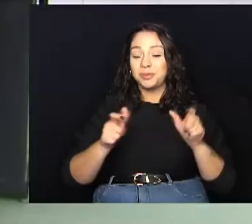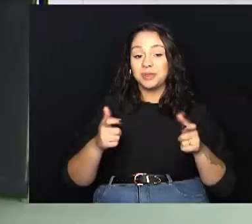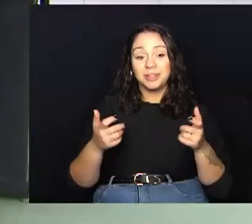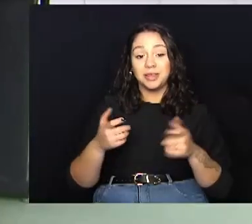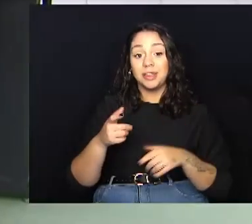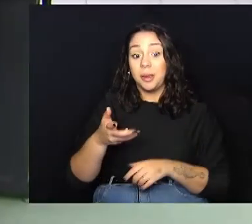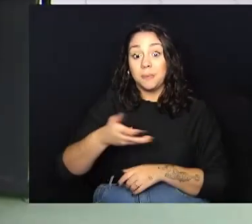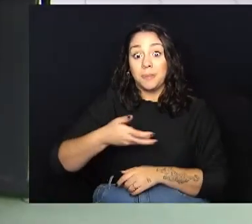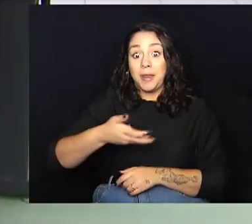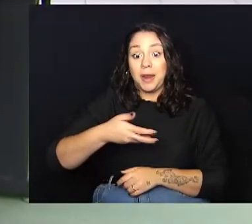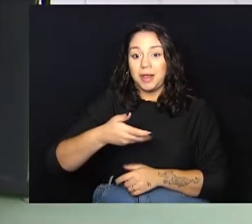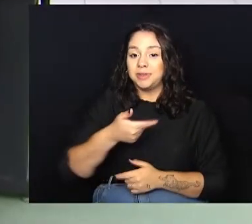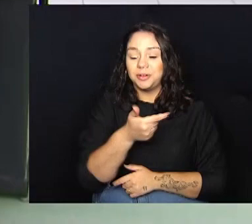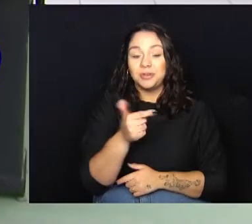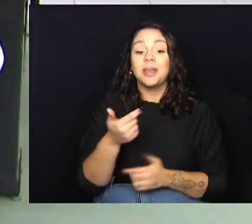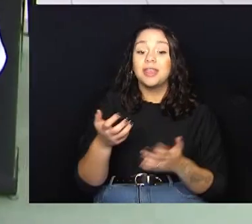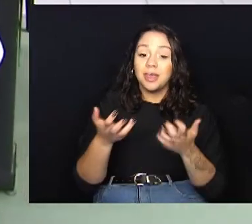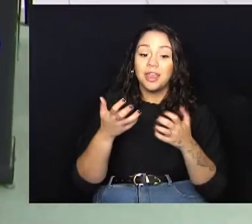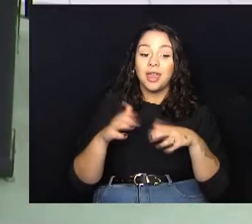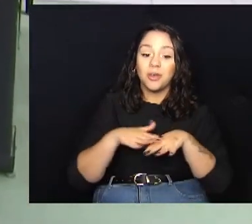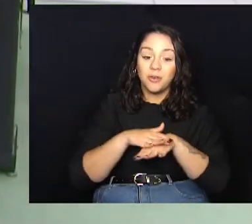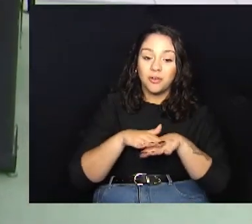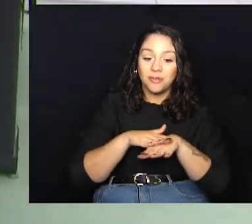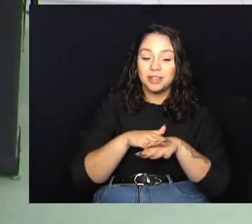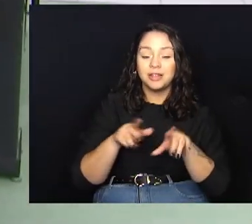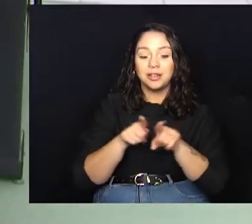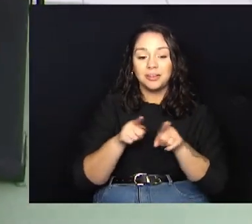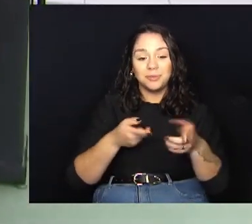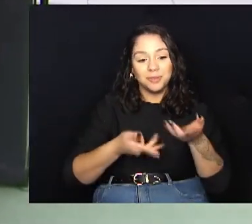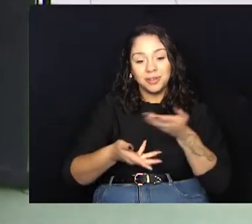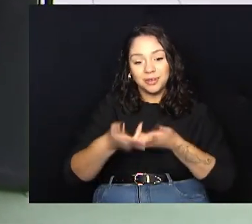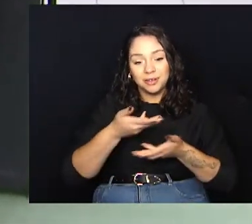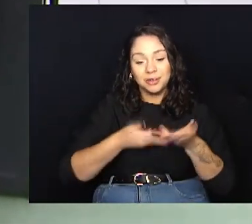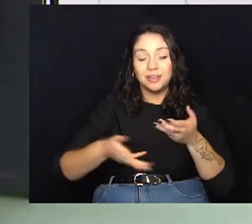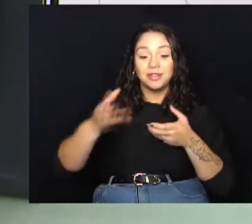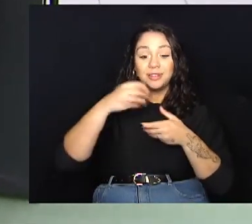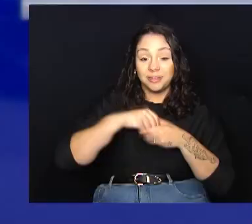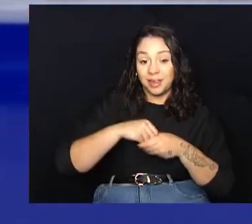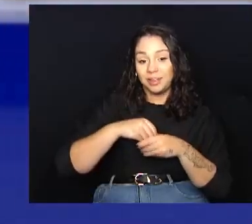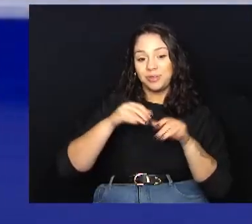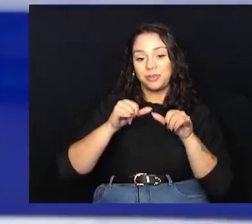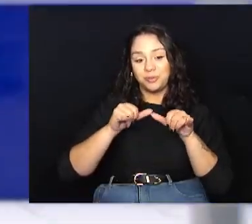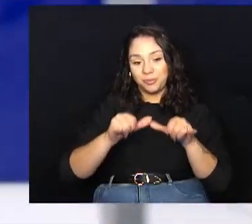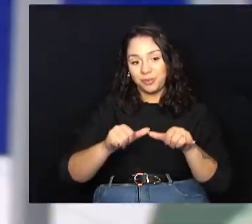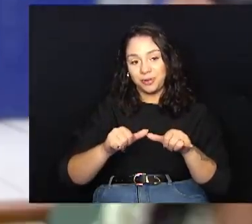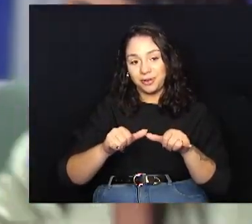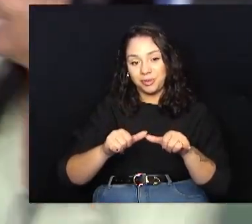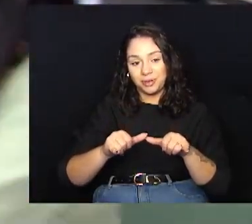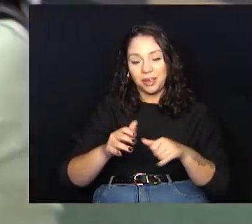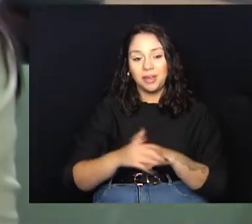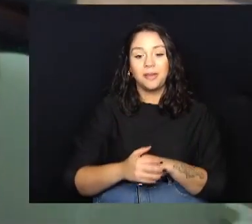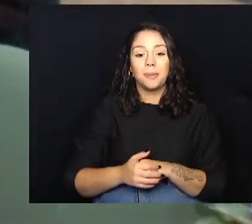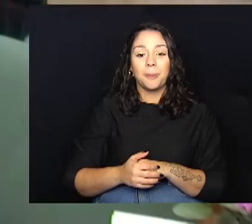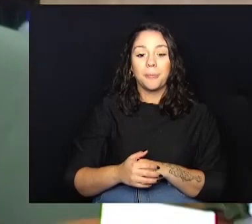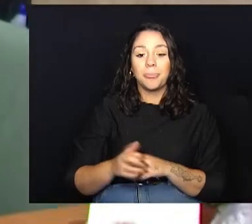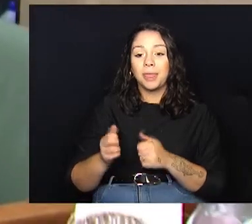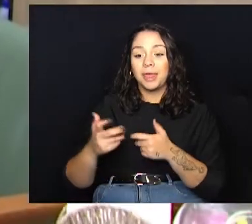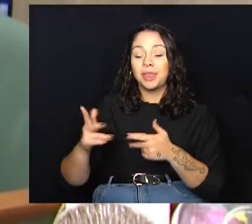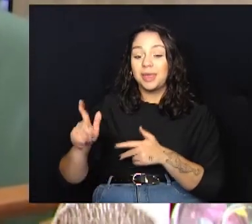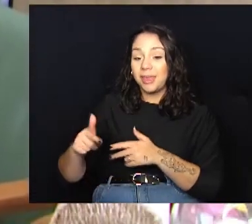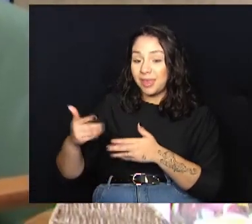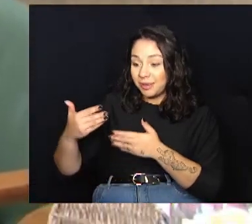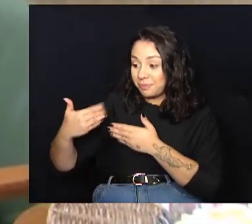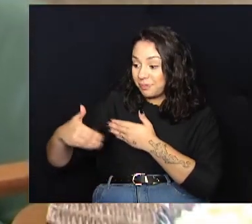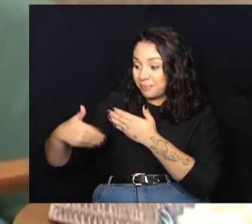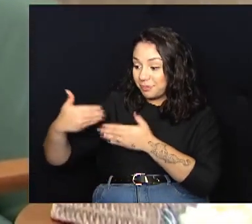e querem conversar e interagir dentro do supermercado remando contra as principais tendências do mundo